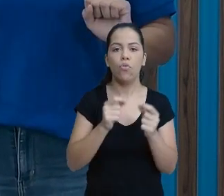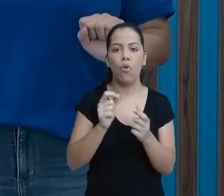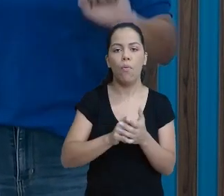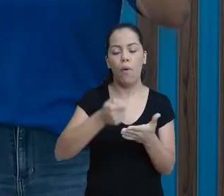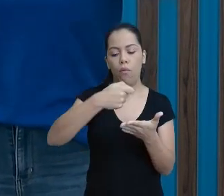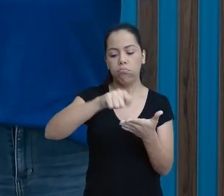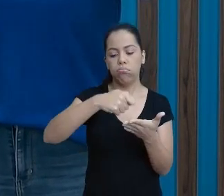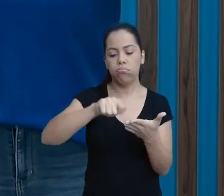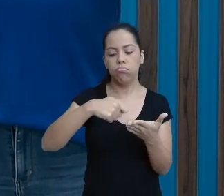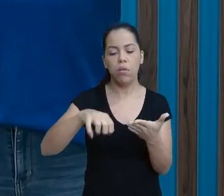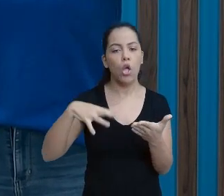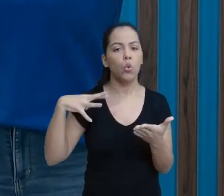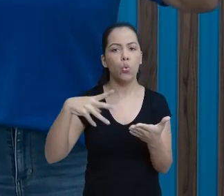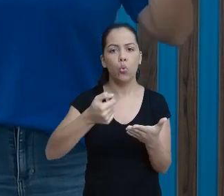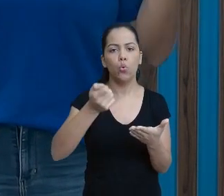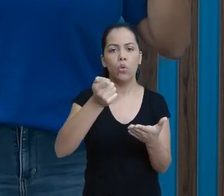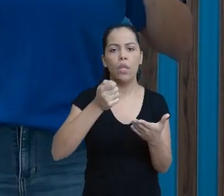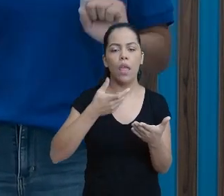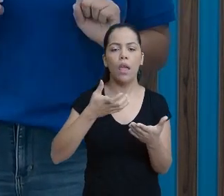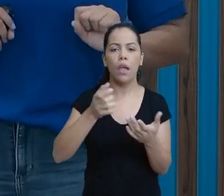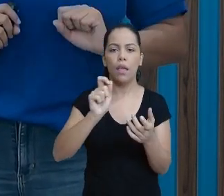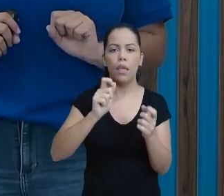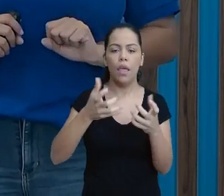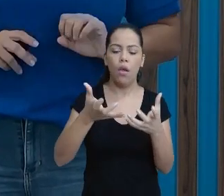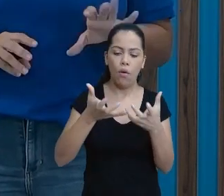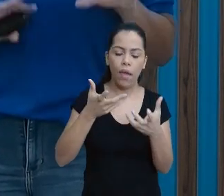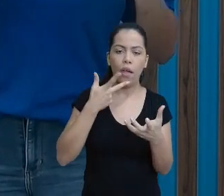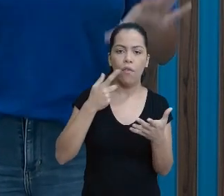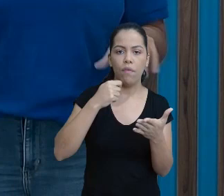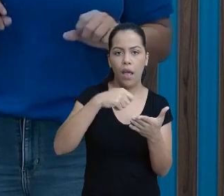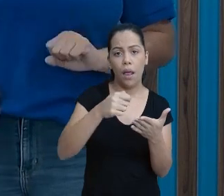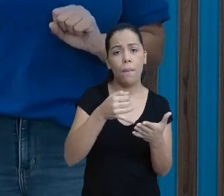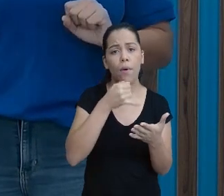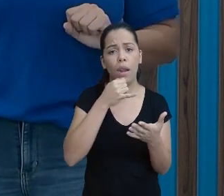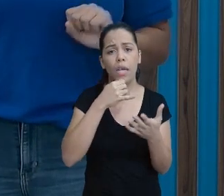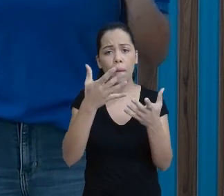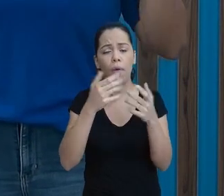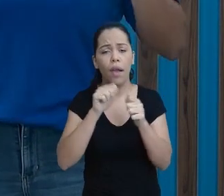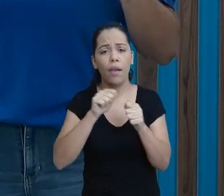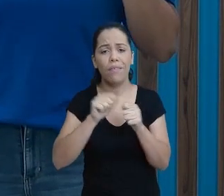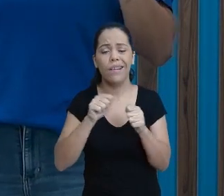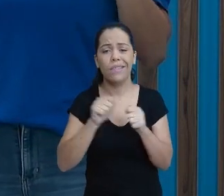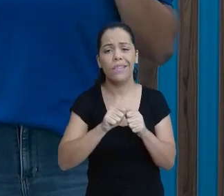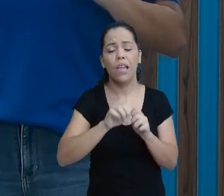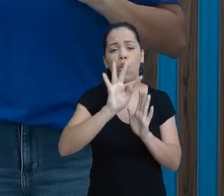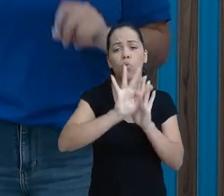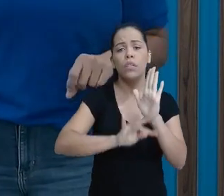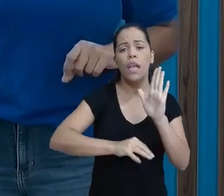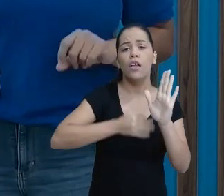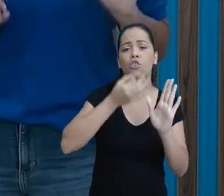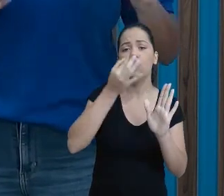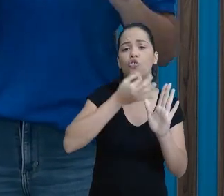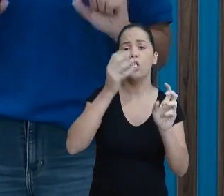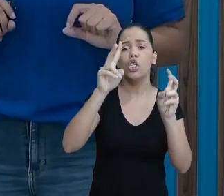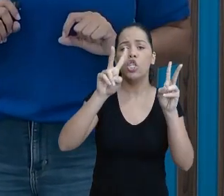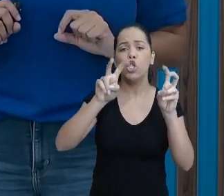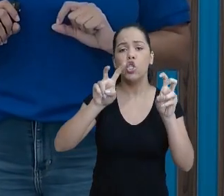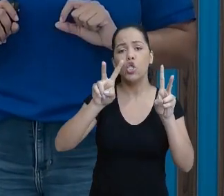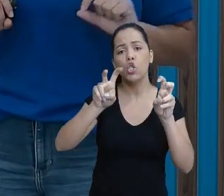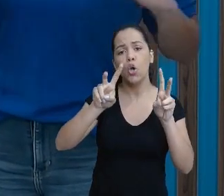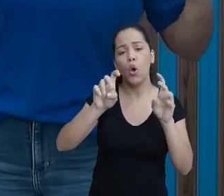falar. Então, vamos supor que eu queira fazer uma resenha crítica sobre o livro